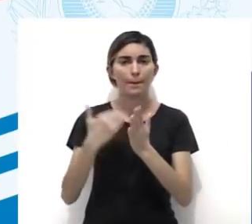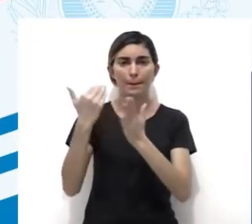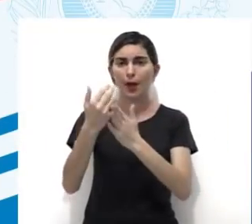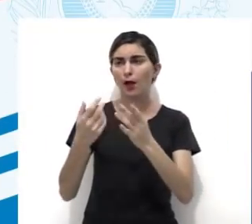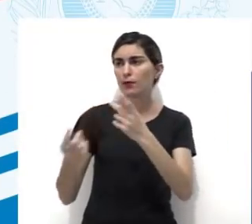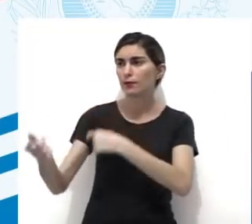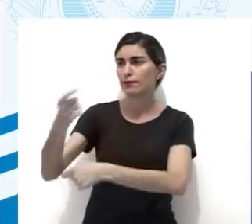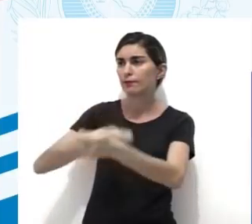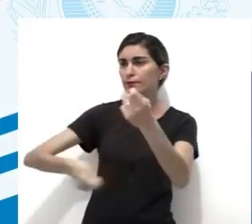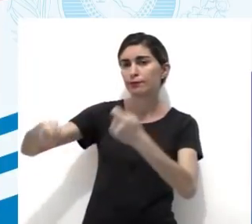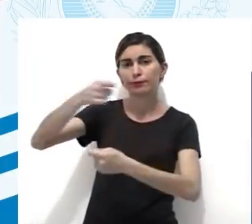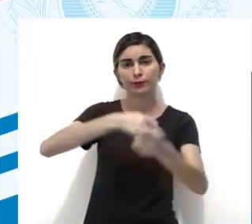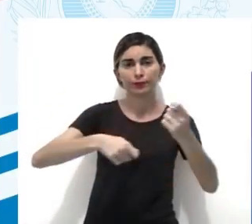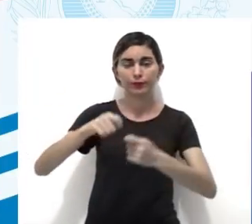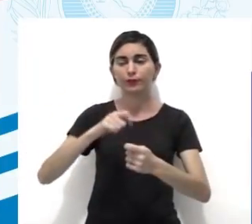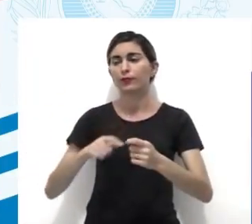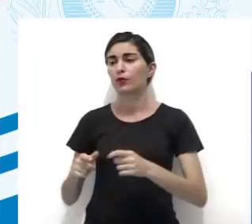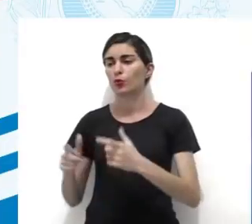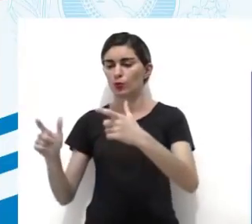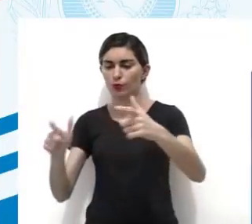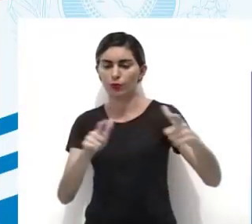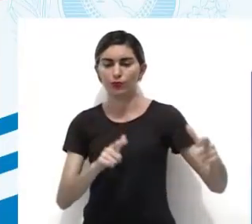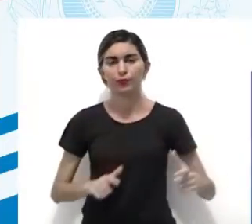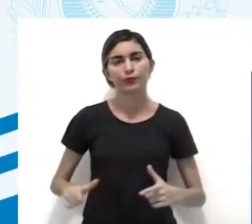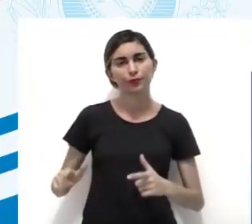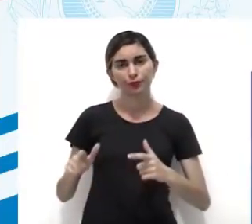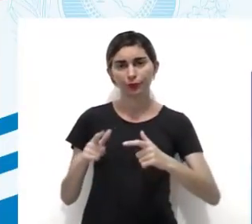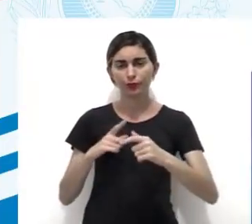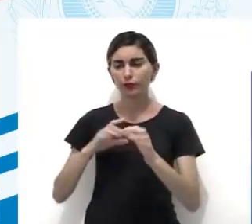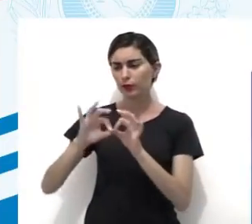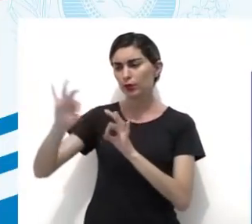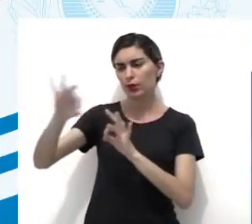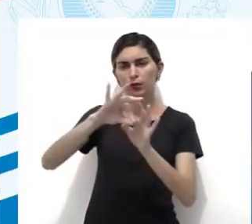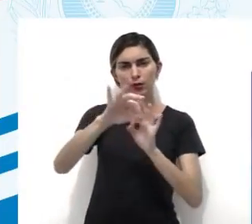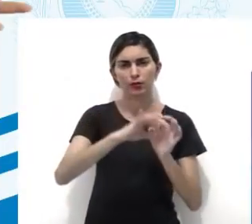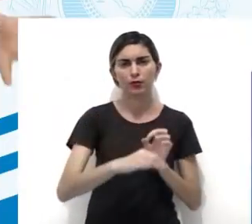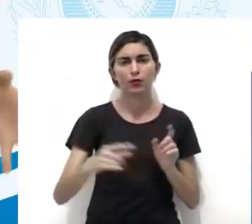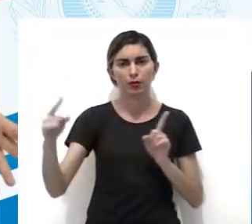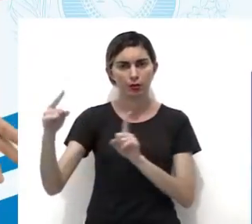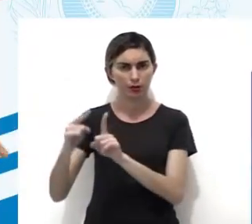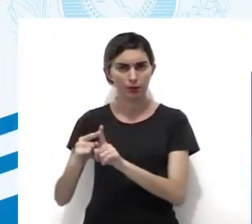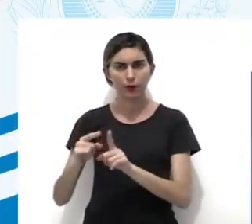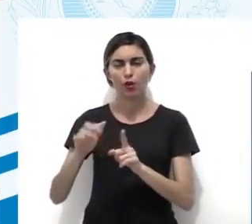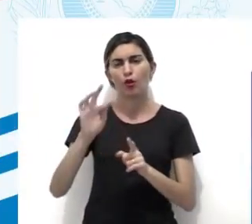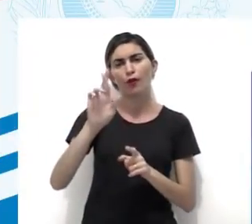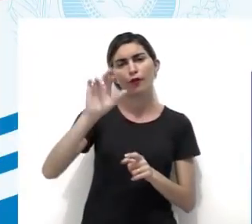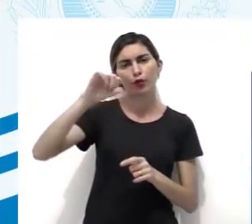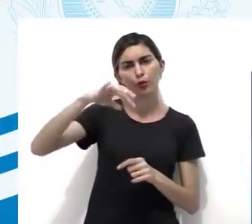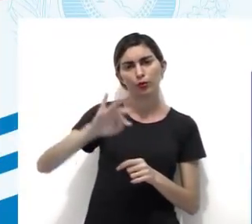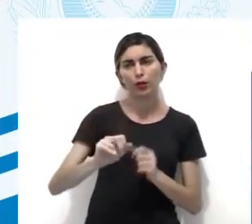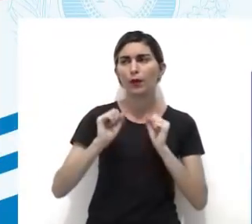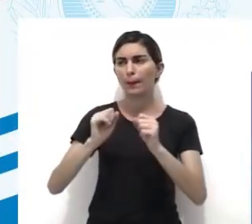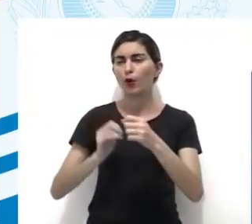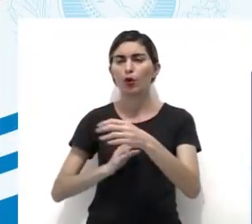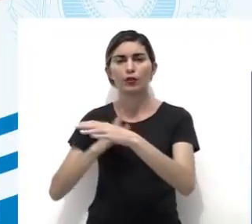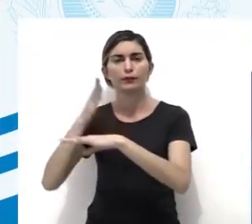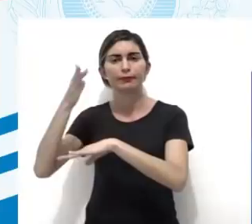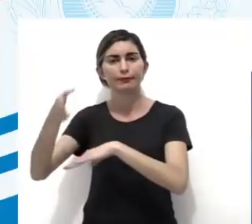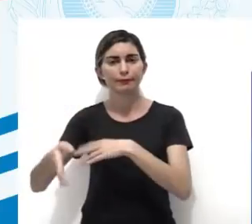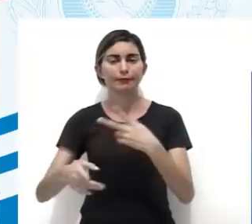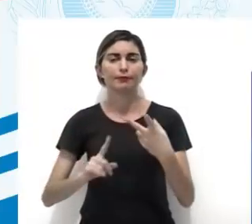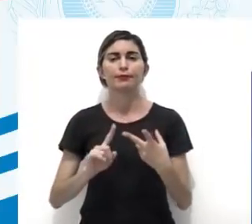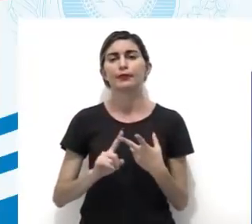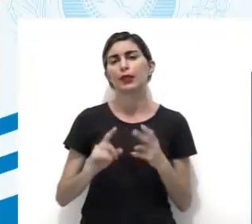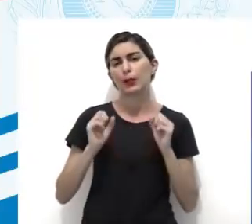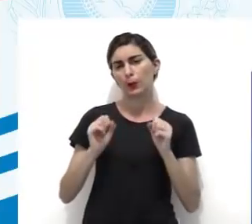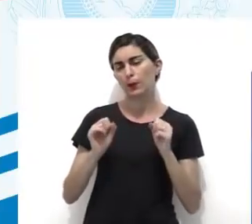mais consumo. No espaço mundial, as distâncias encurtam e as fronteiras podem ser ultrapassadas. Então